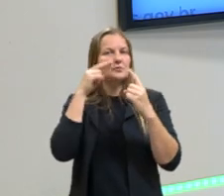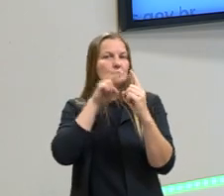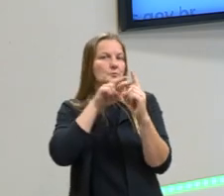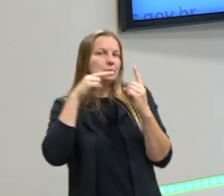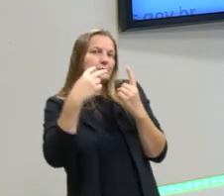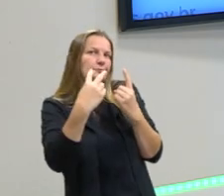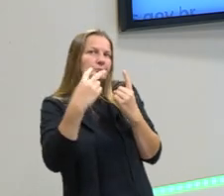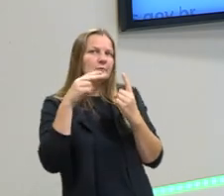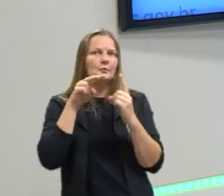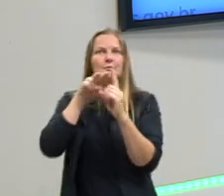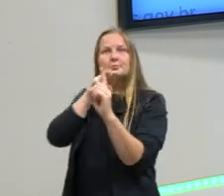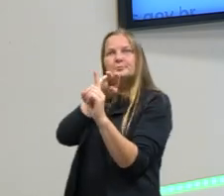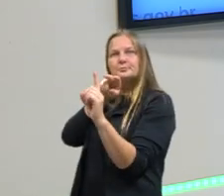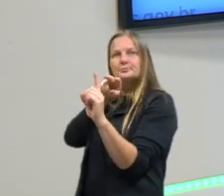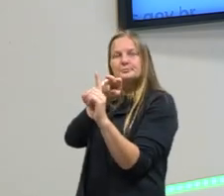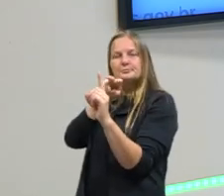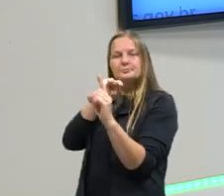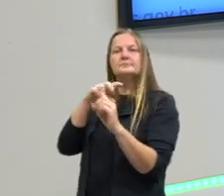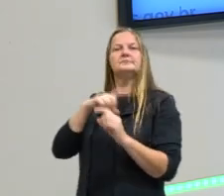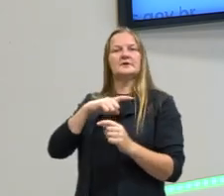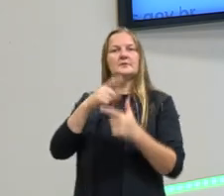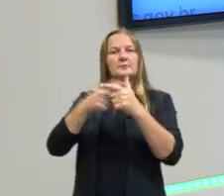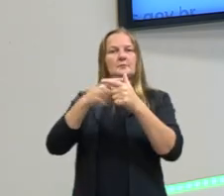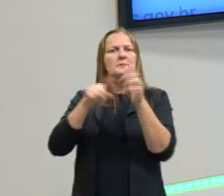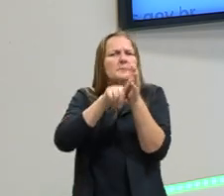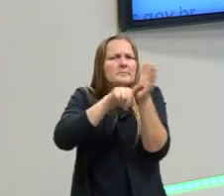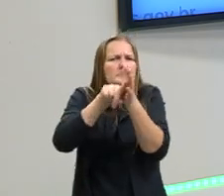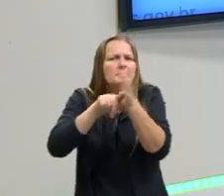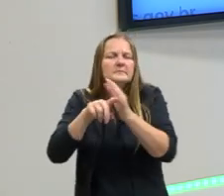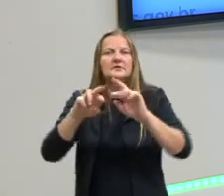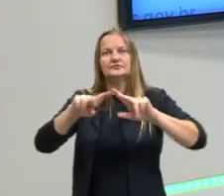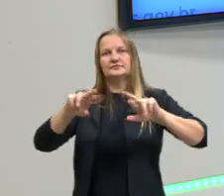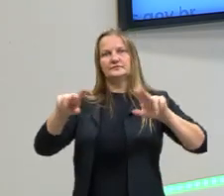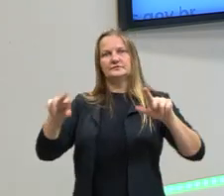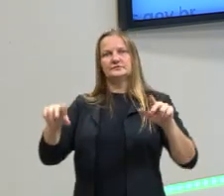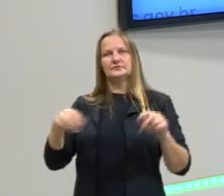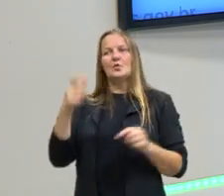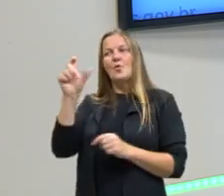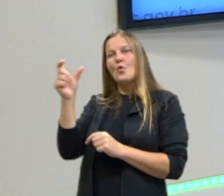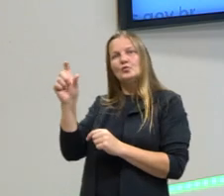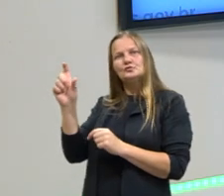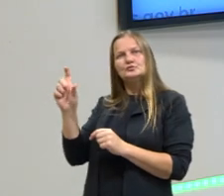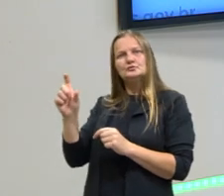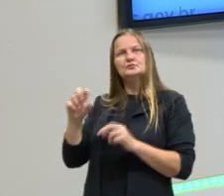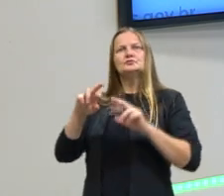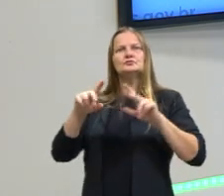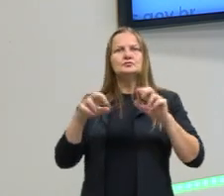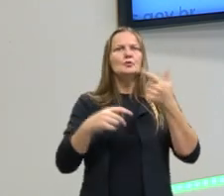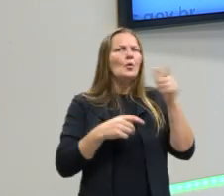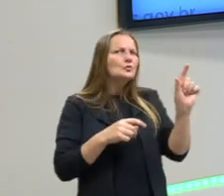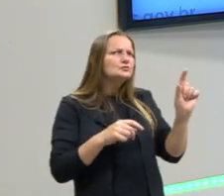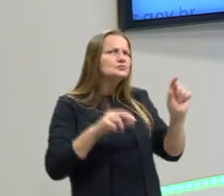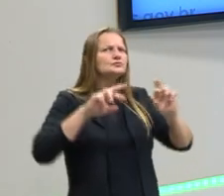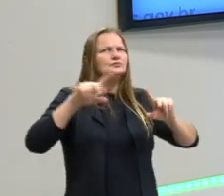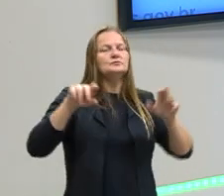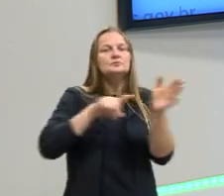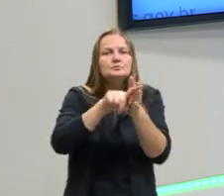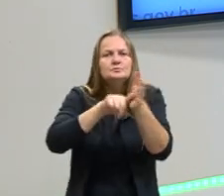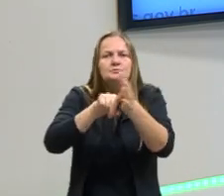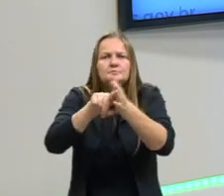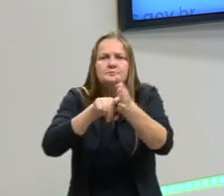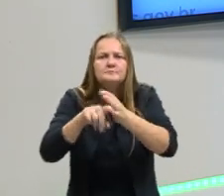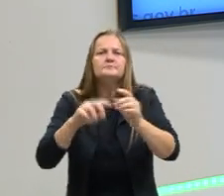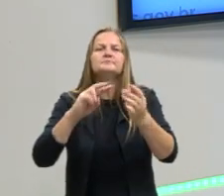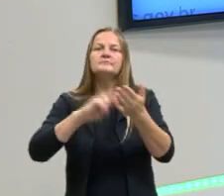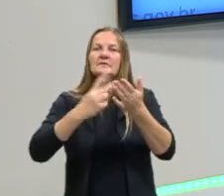vista né Ele fala partir do seu do seu problema de pesquisa outros sociólogos vão trazer outros problemas de pesquisa e